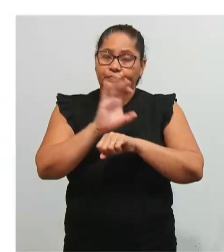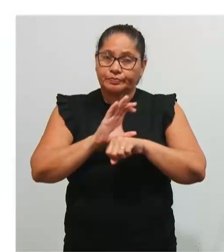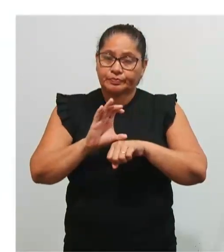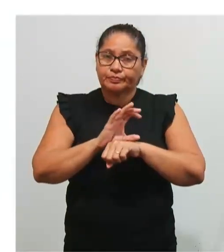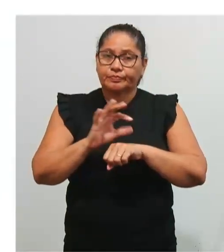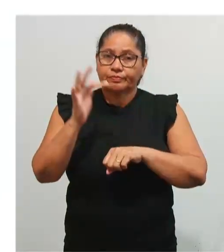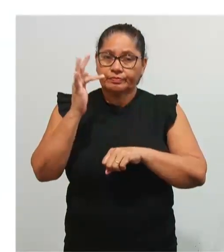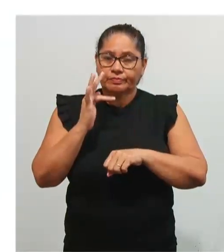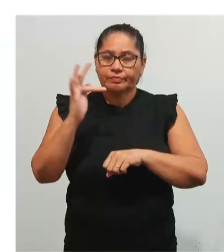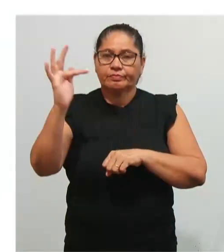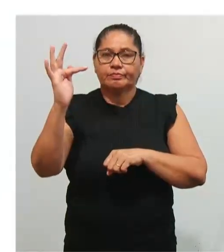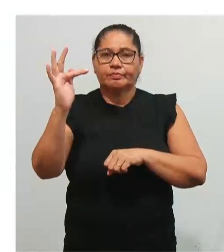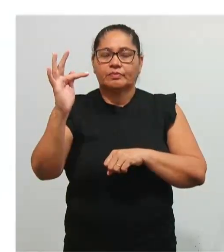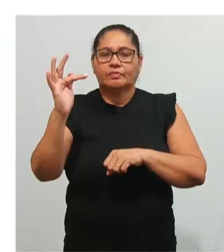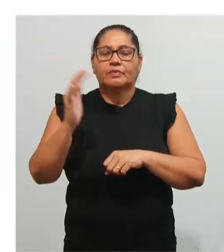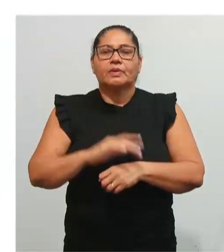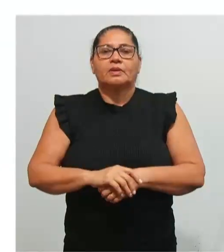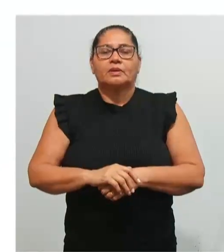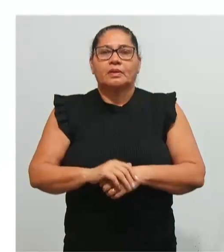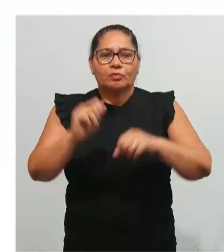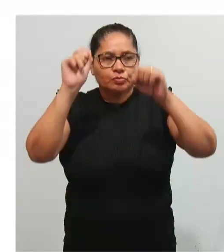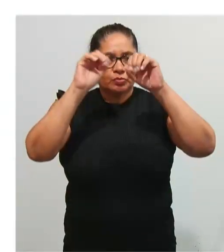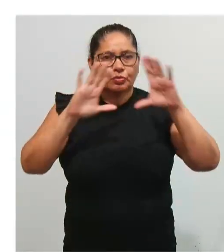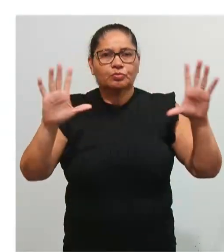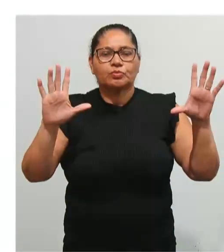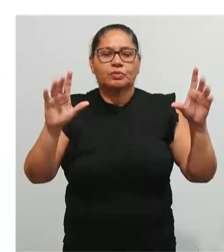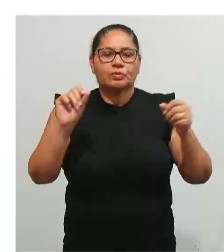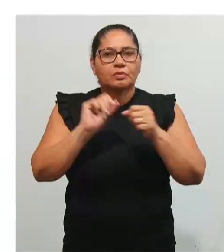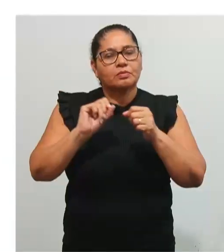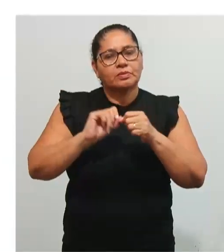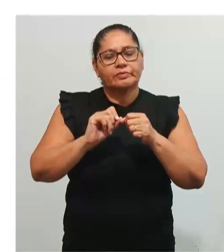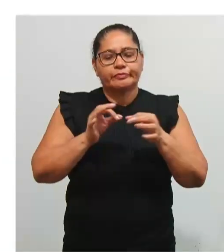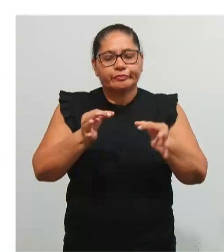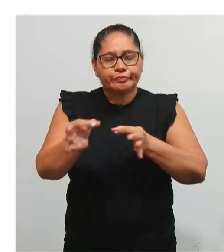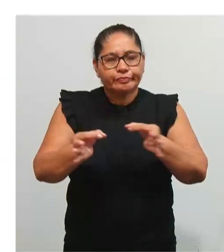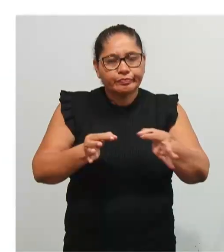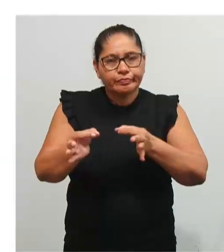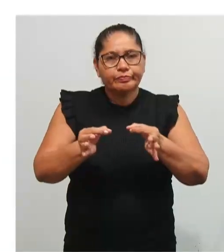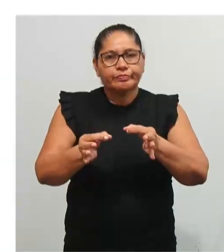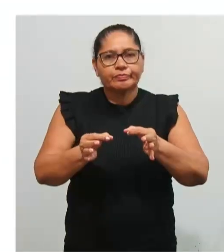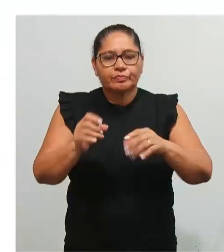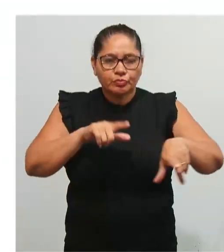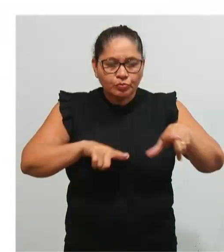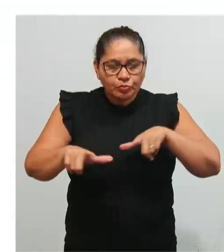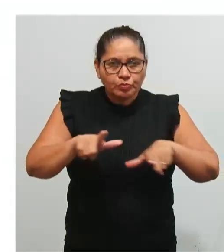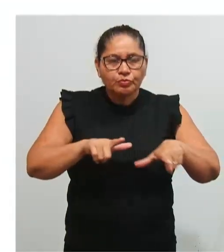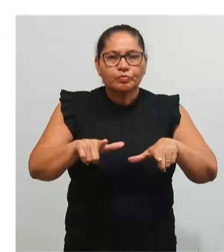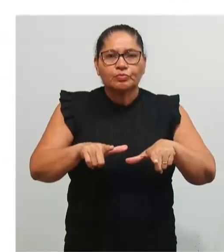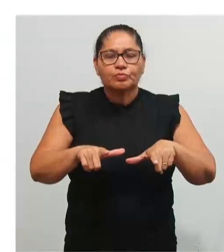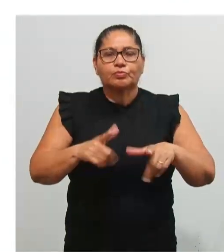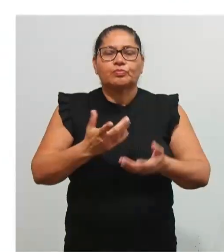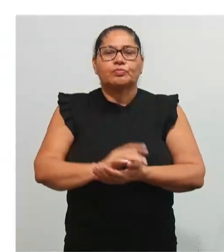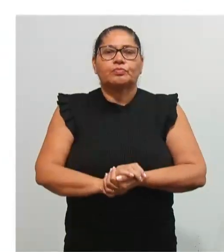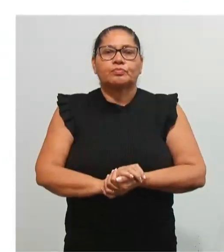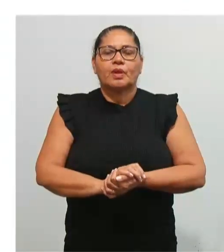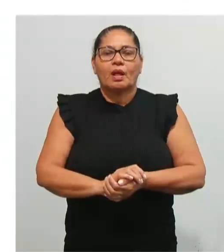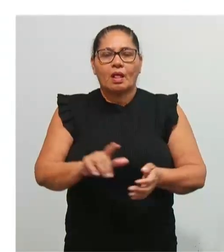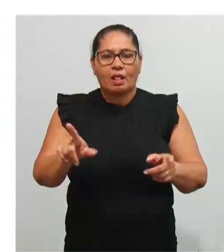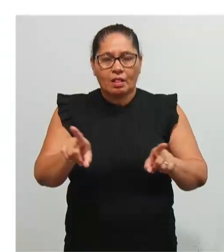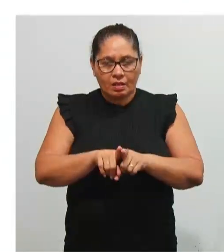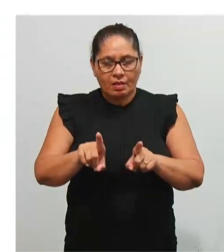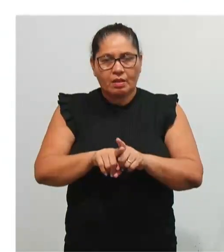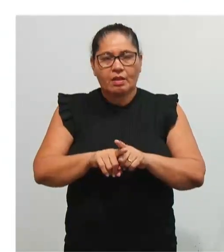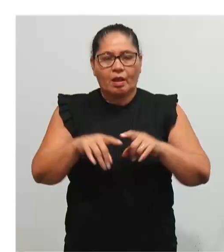que a publicidade esteja voltada para a transparência dos atos, dos programas, das obras, dos serviços e das campanhas dos